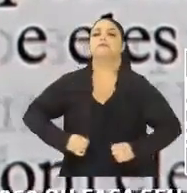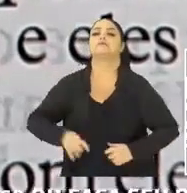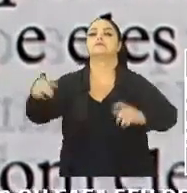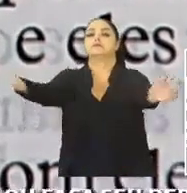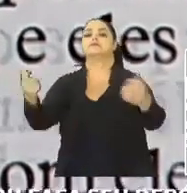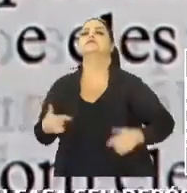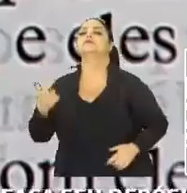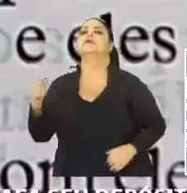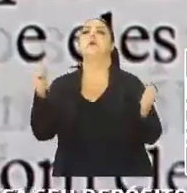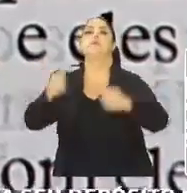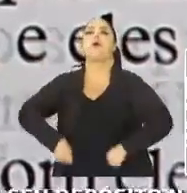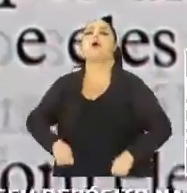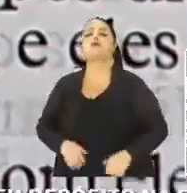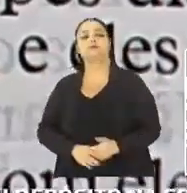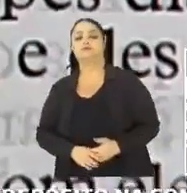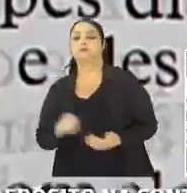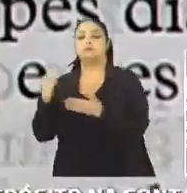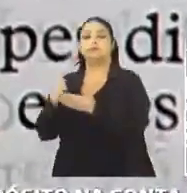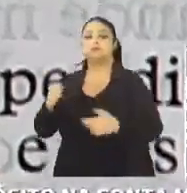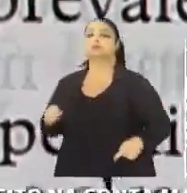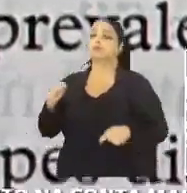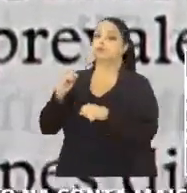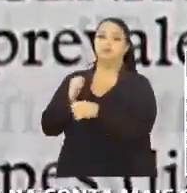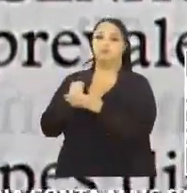Não há quem possa socorrer.